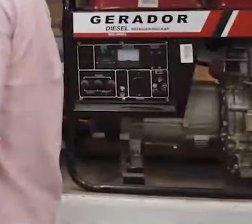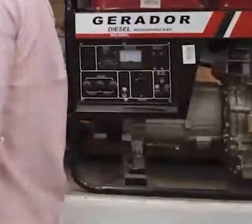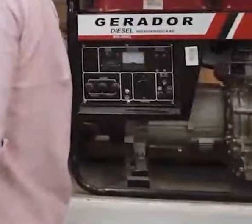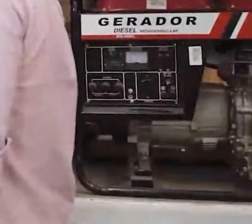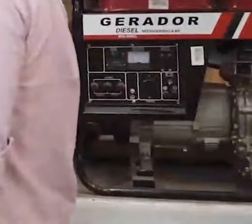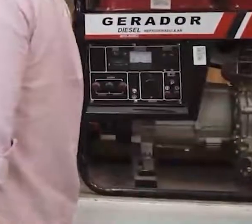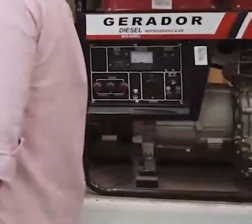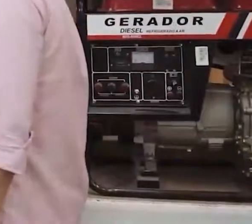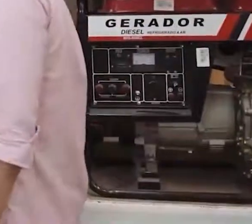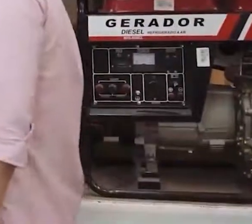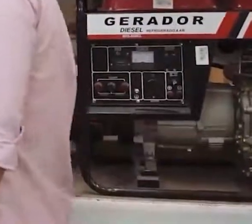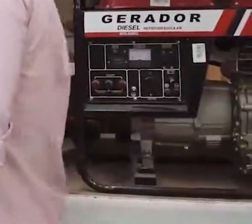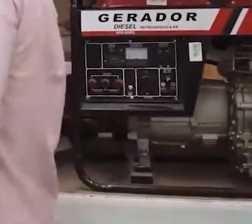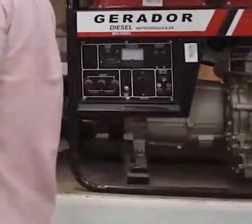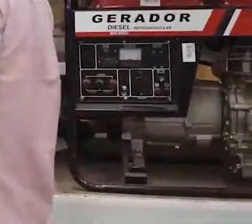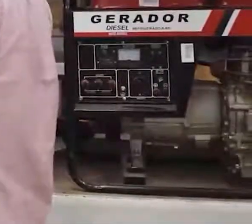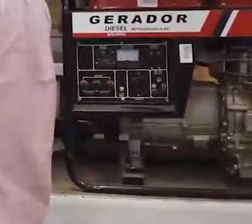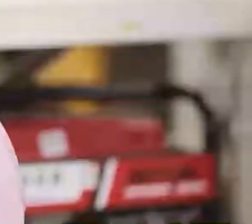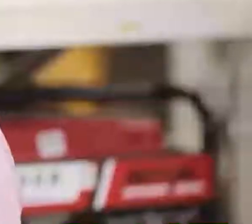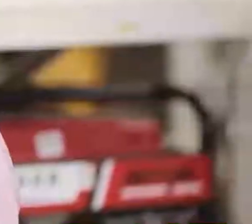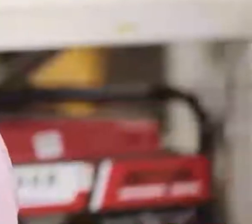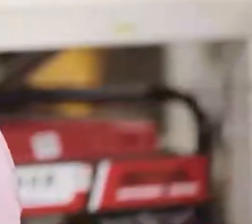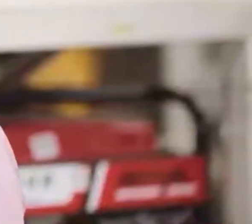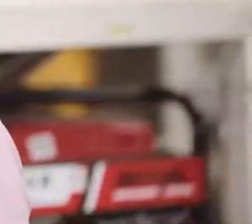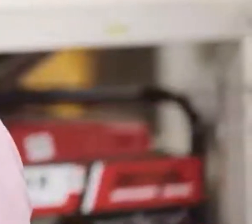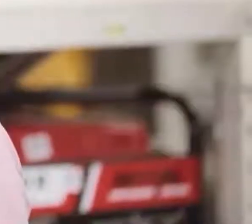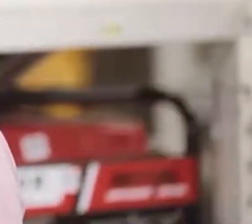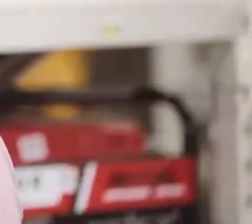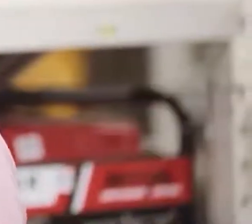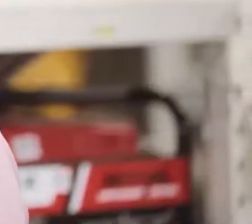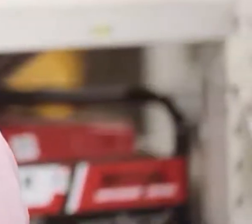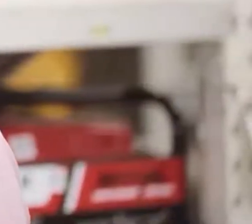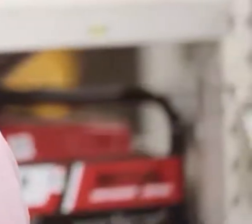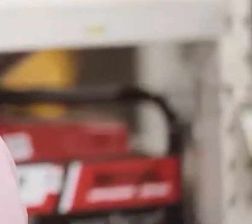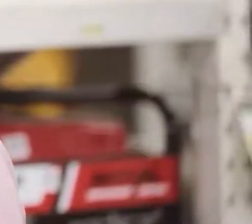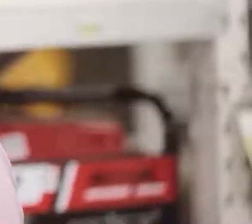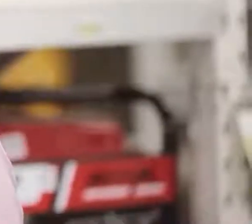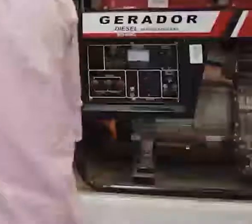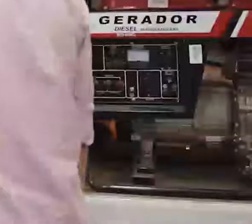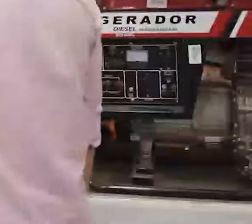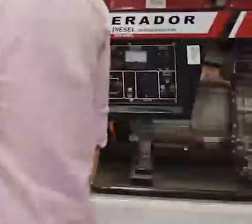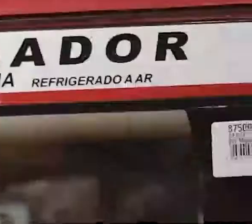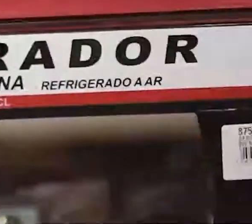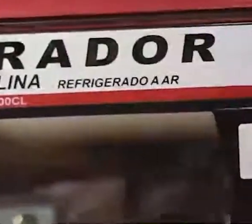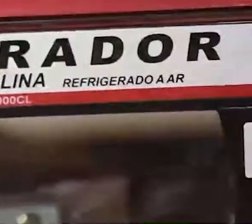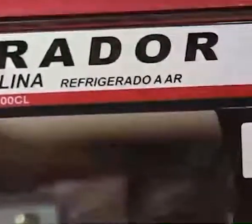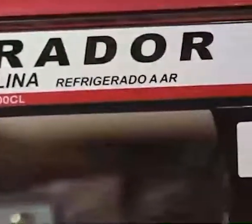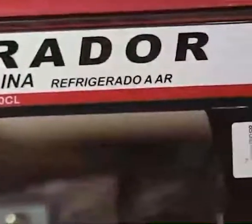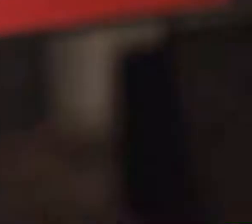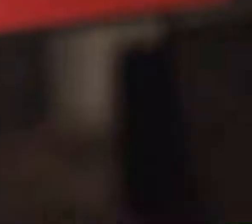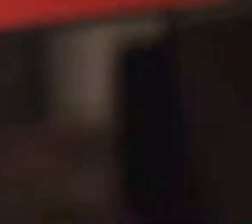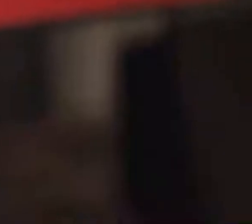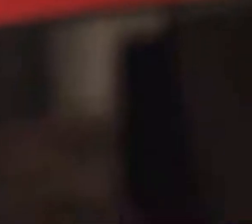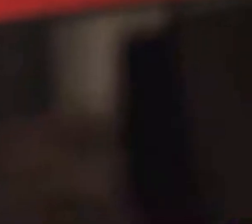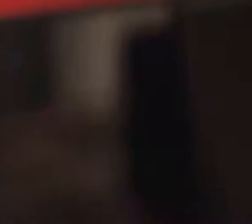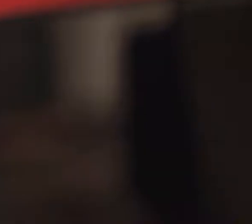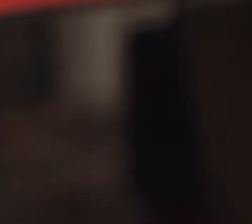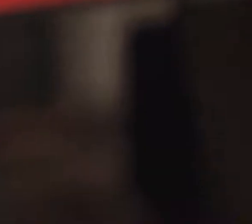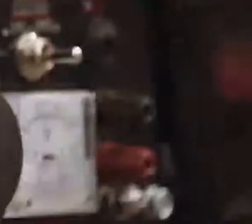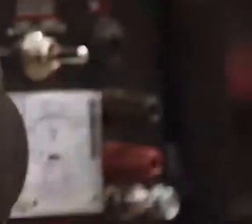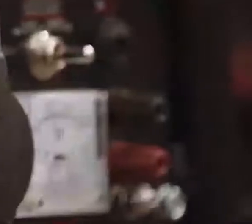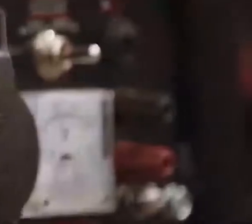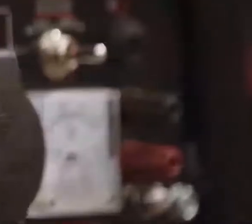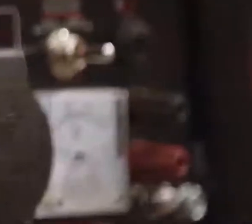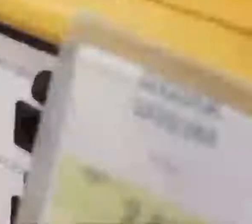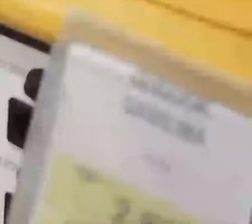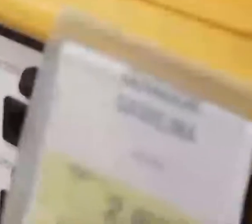solução móvel. Entendi. Eu vi também que há geradores a gasolina, diesel. Qual que é a diferença? Os geradores a gasolina são indicados para locais com maior